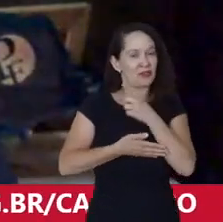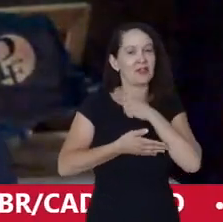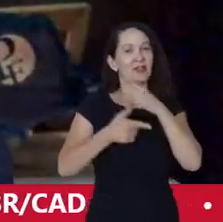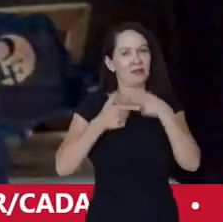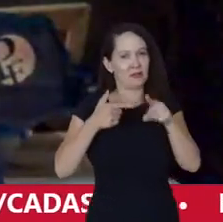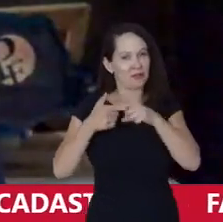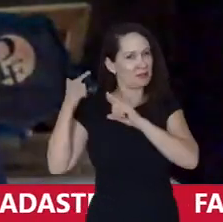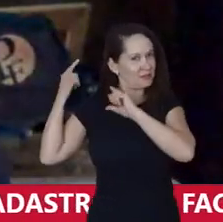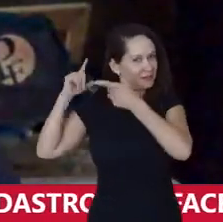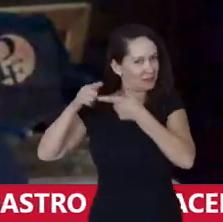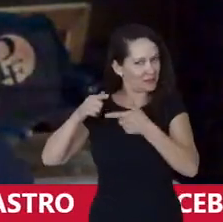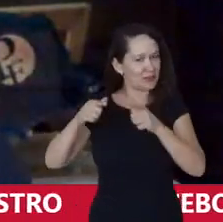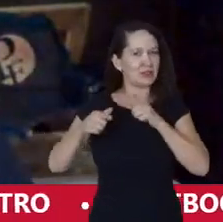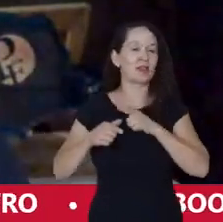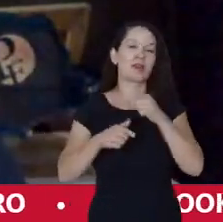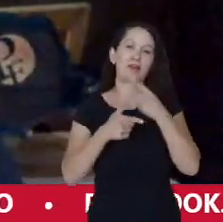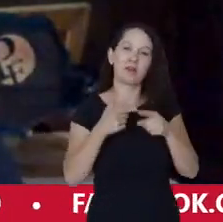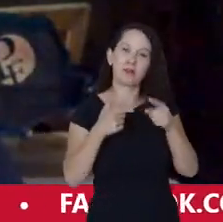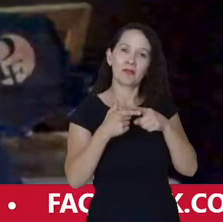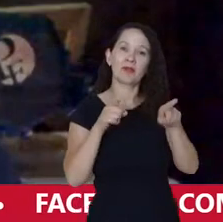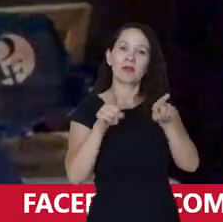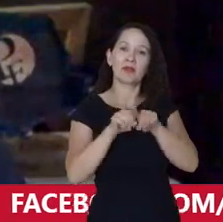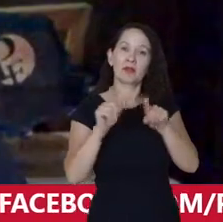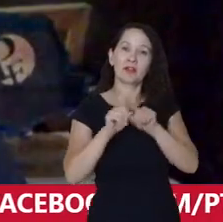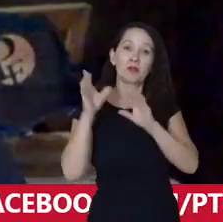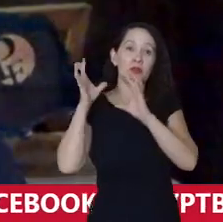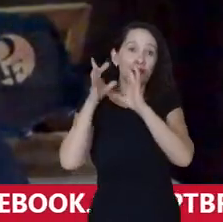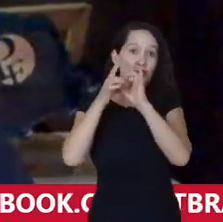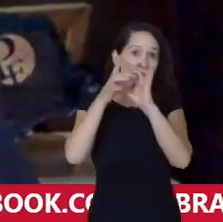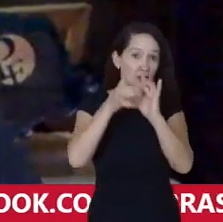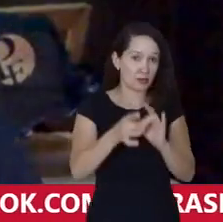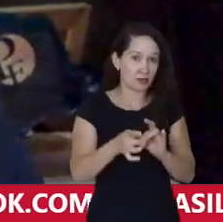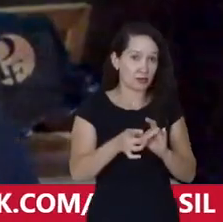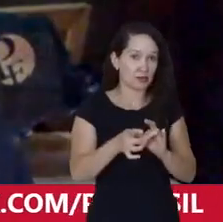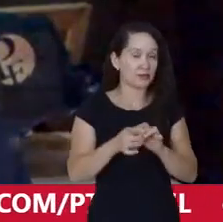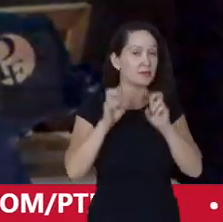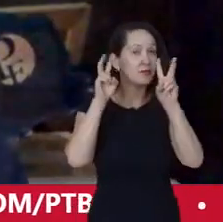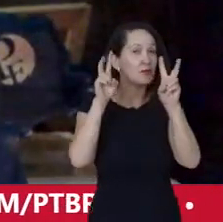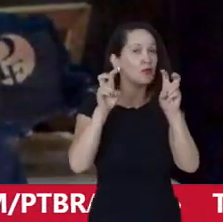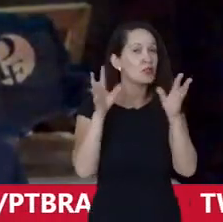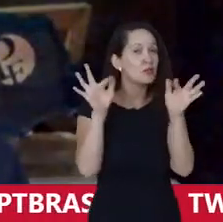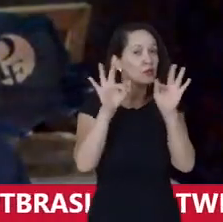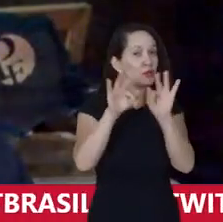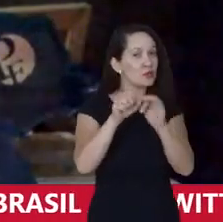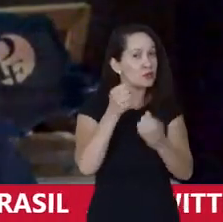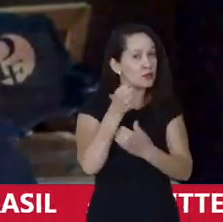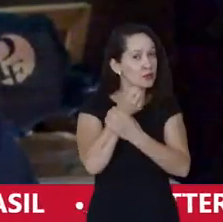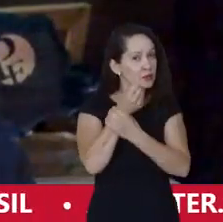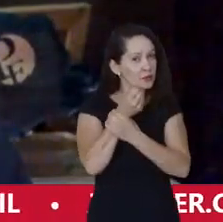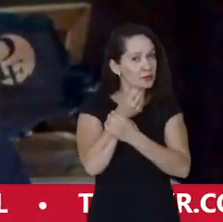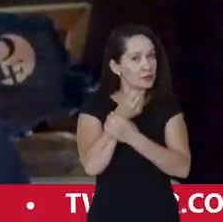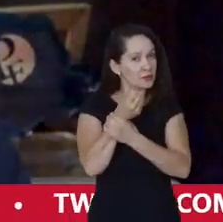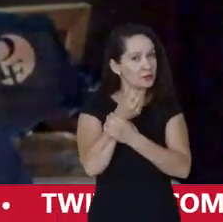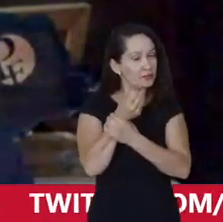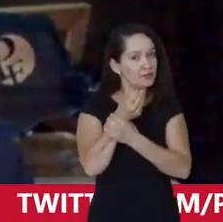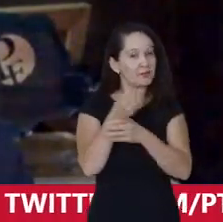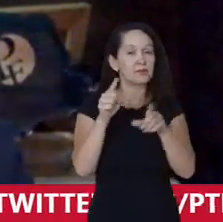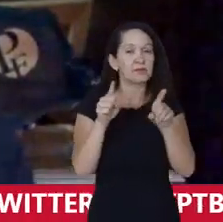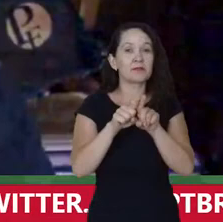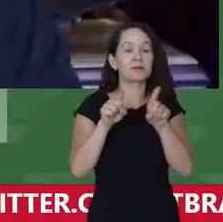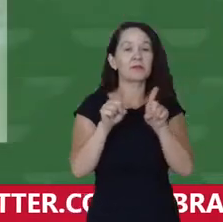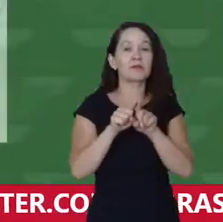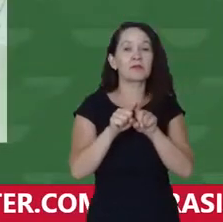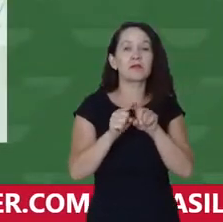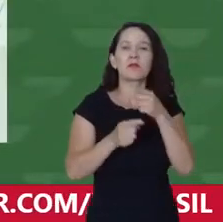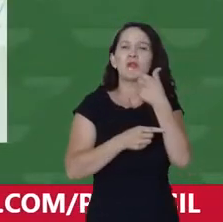problema de origem, a gente tem um problema de contexto, né? Essa questão do fim da estabilidade, né? Essa questão da